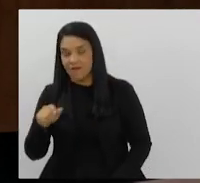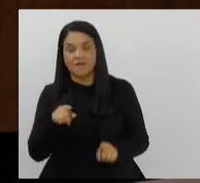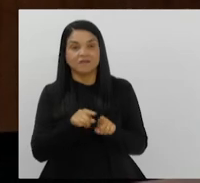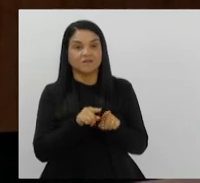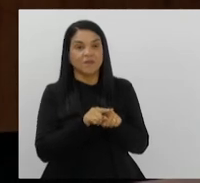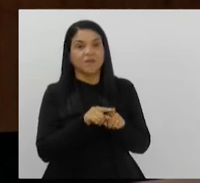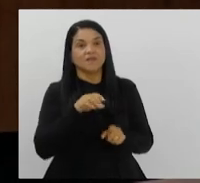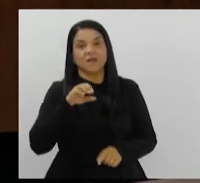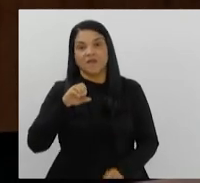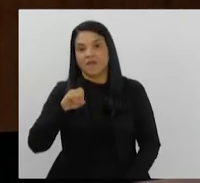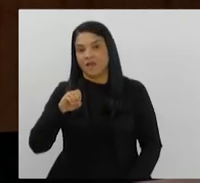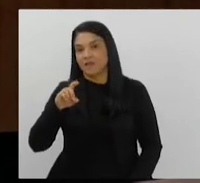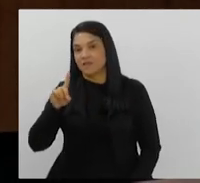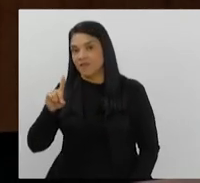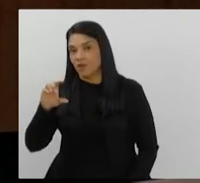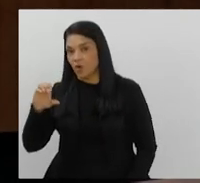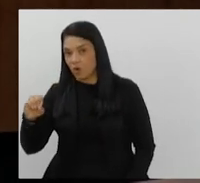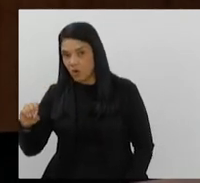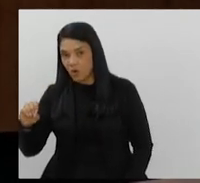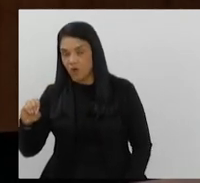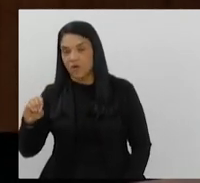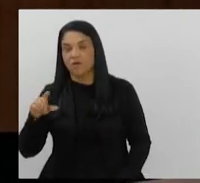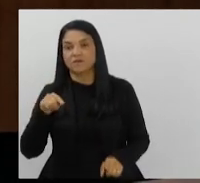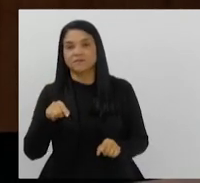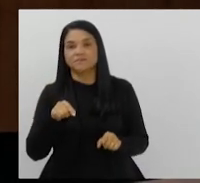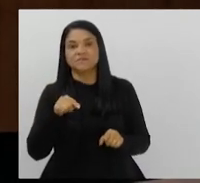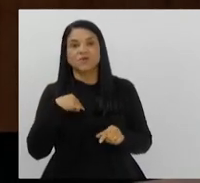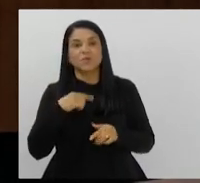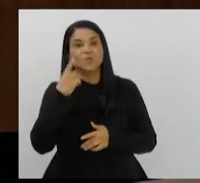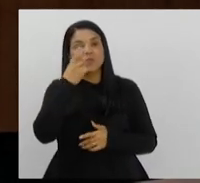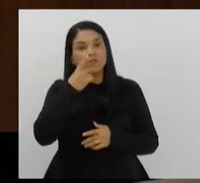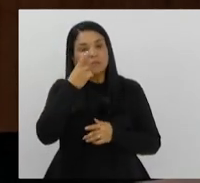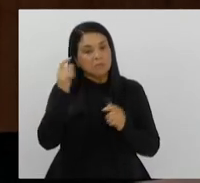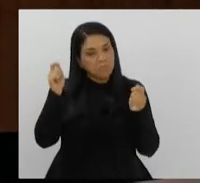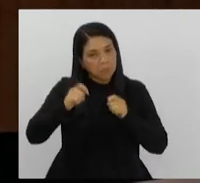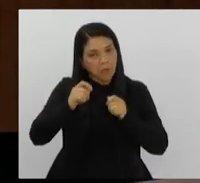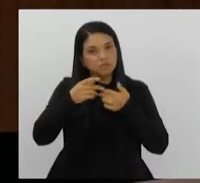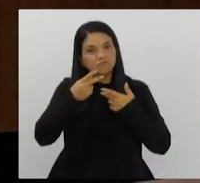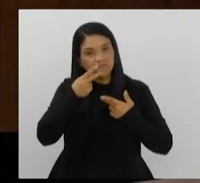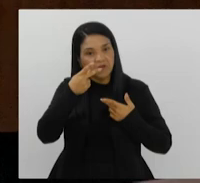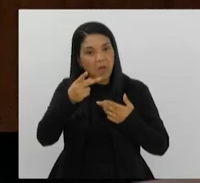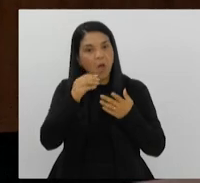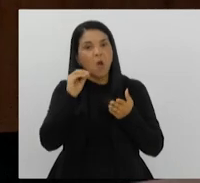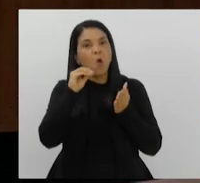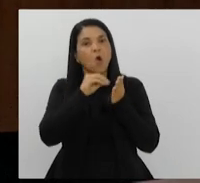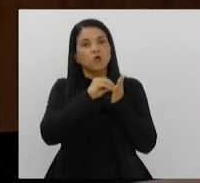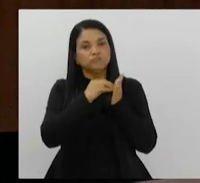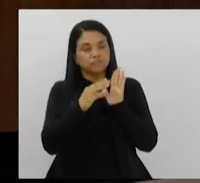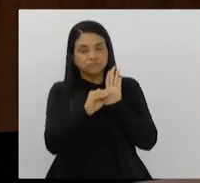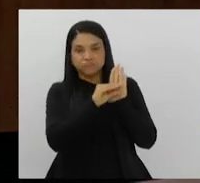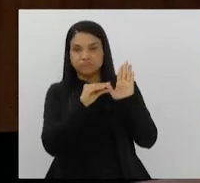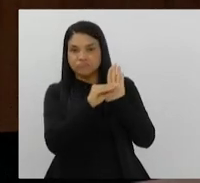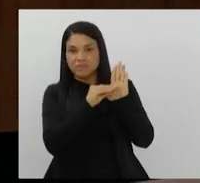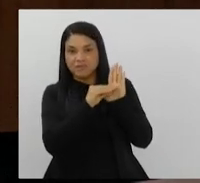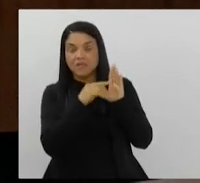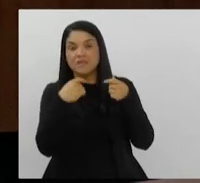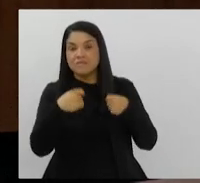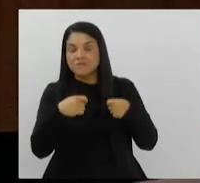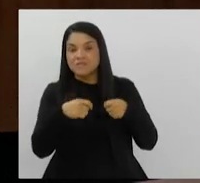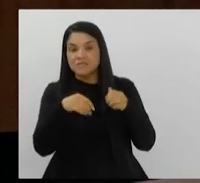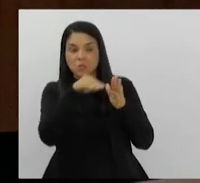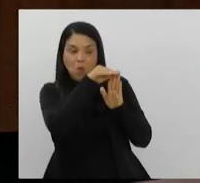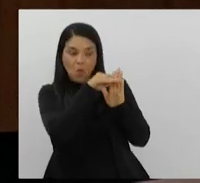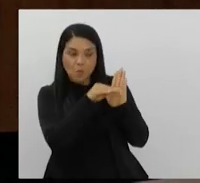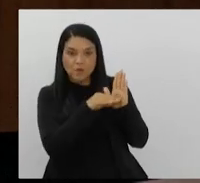na LDO. O deputado tem que dizer, e tem a liberdade de dizer, onde vai colocar a emenda, mas é necessário que ele enquadre no plano